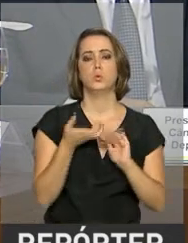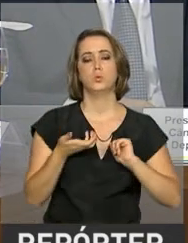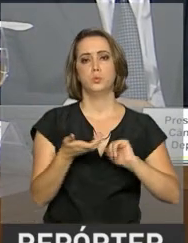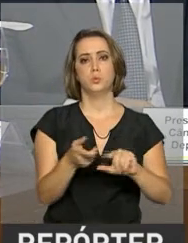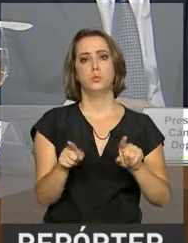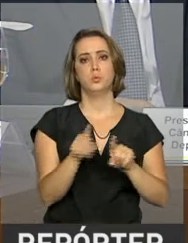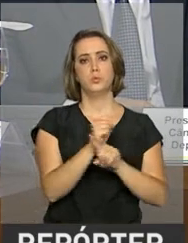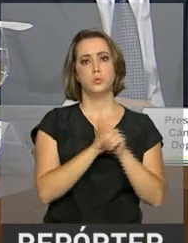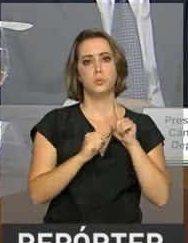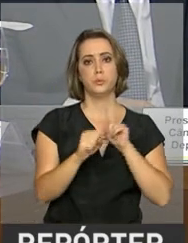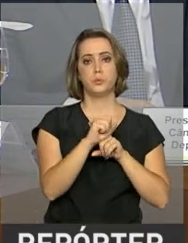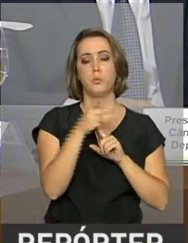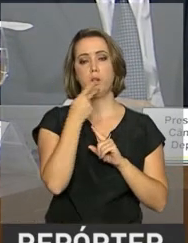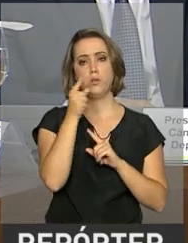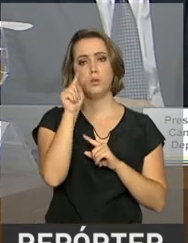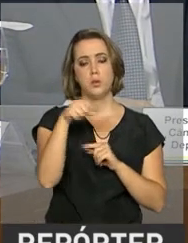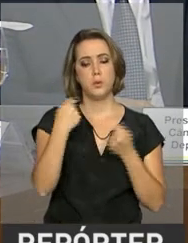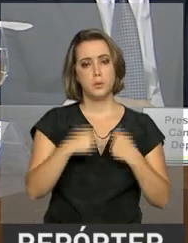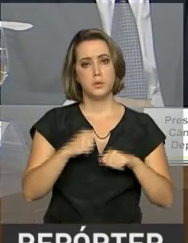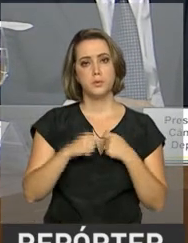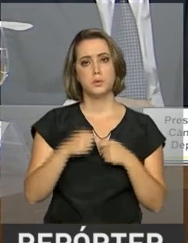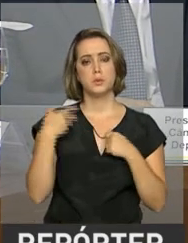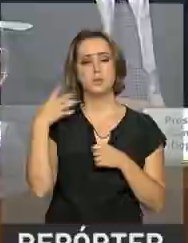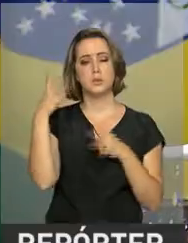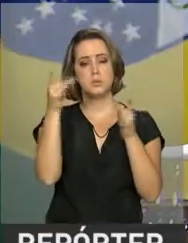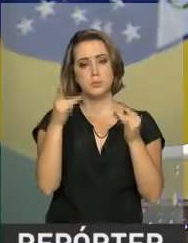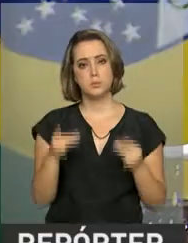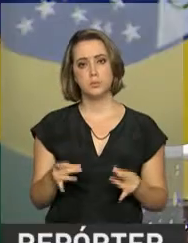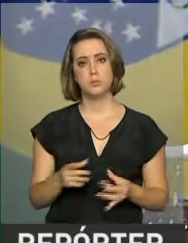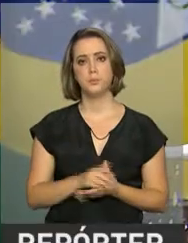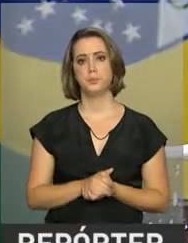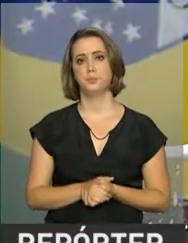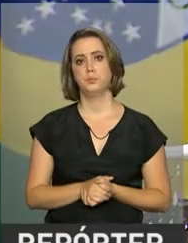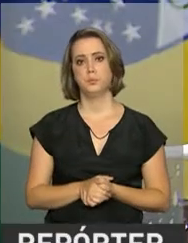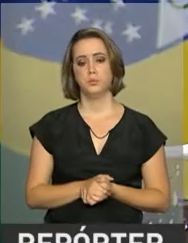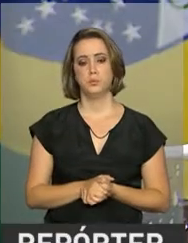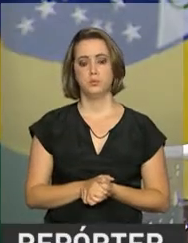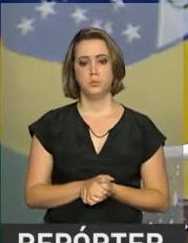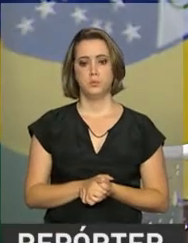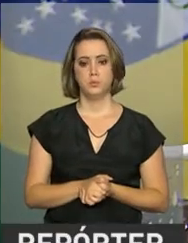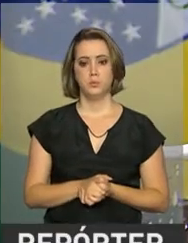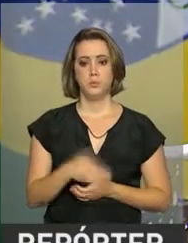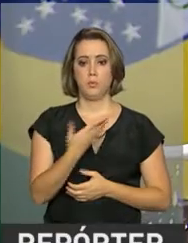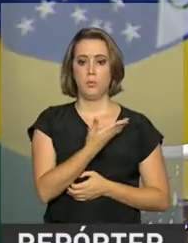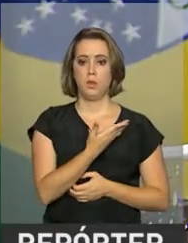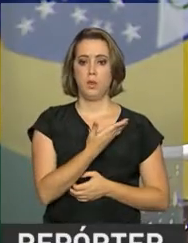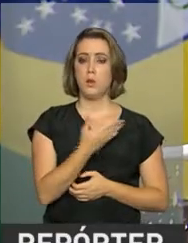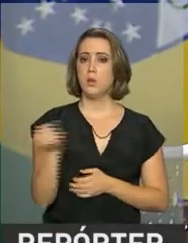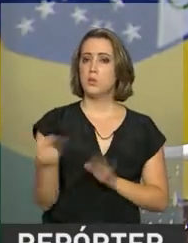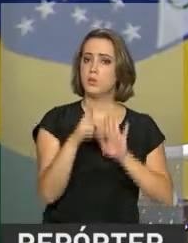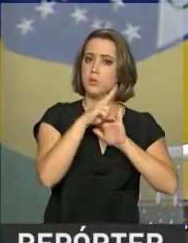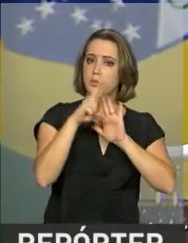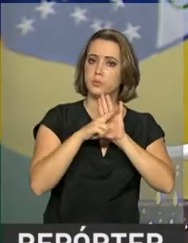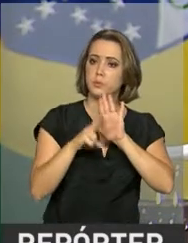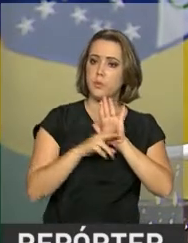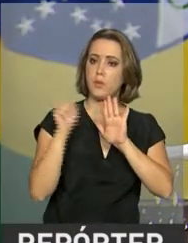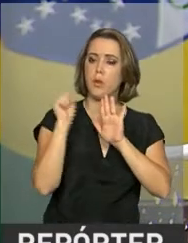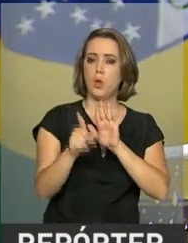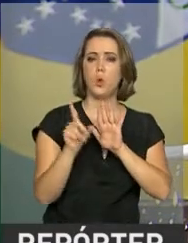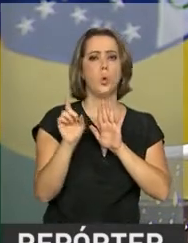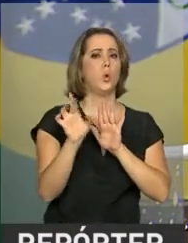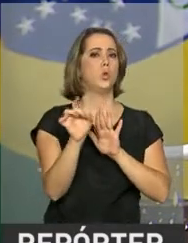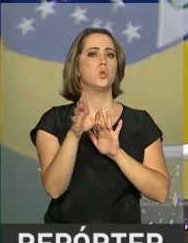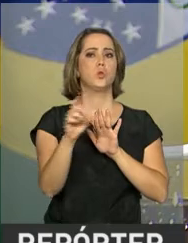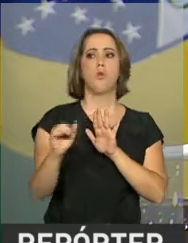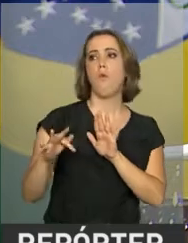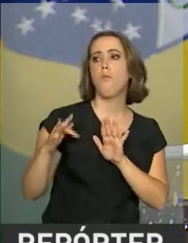que é importante deixar claras as propostas do governo a revolta à presidência nós não é só para aqueles que ou se aposentaram ou